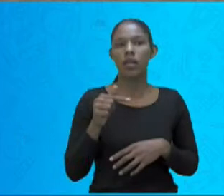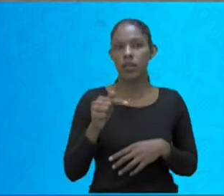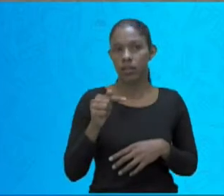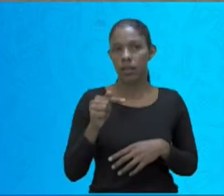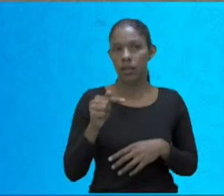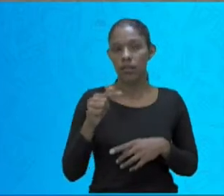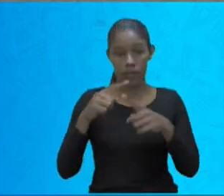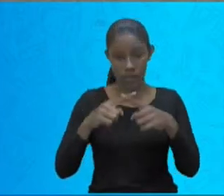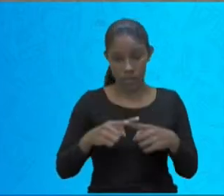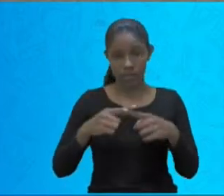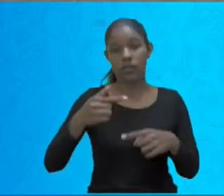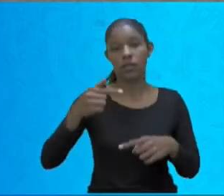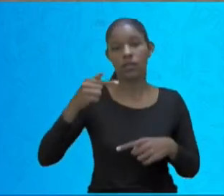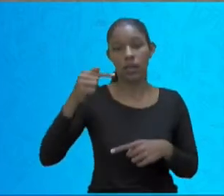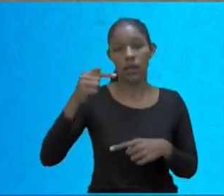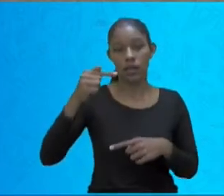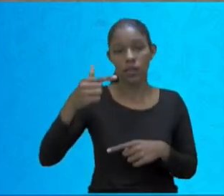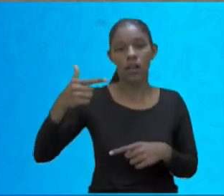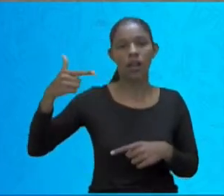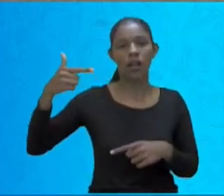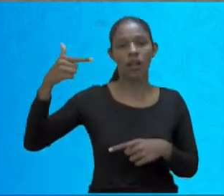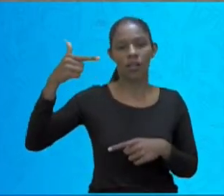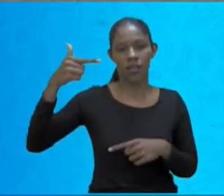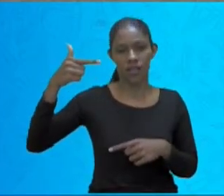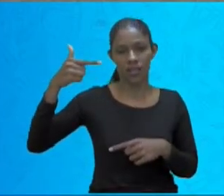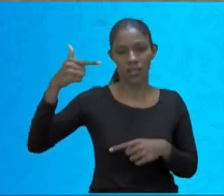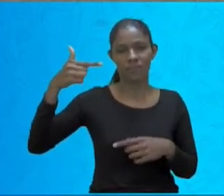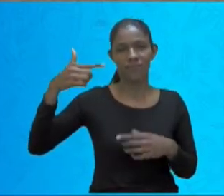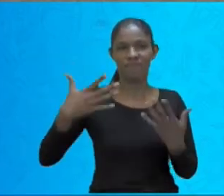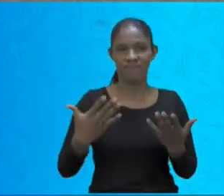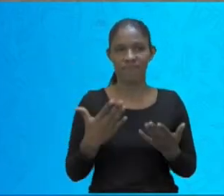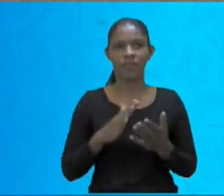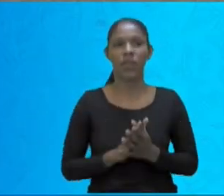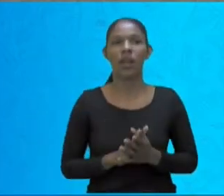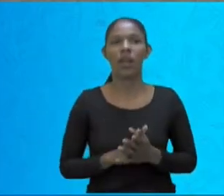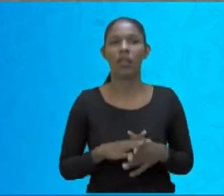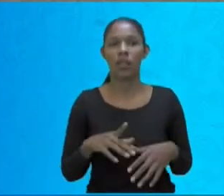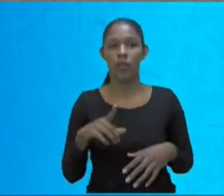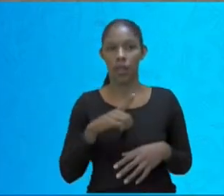441, eu tenho 3 ao quadrado vezes 7 ao quadrado.